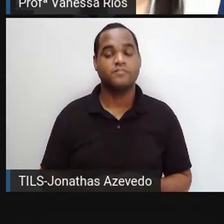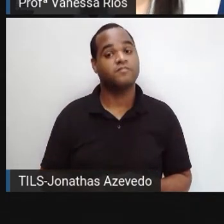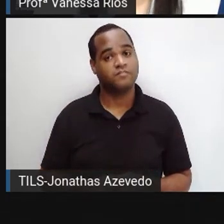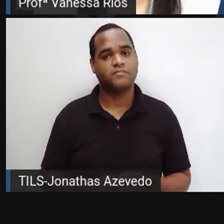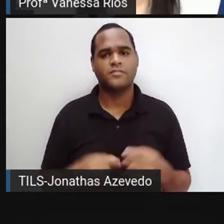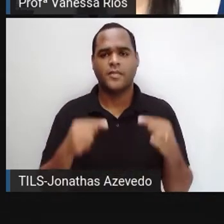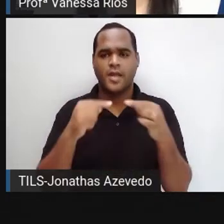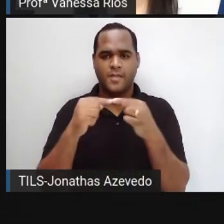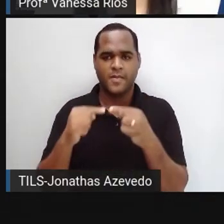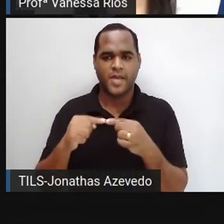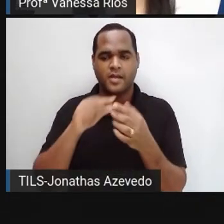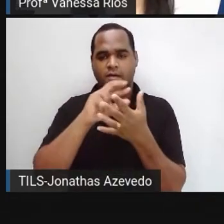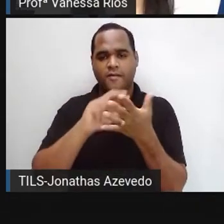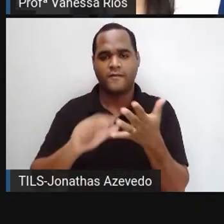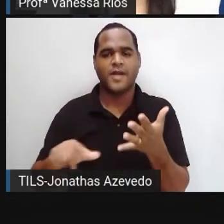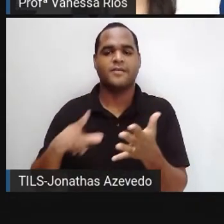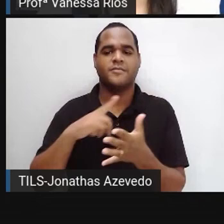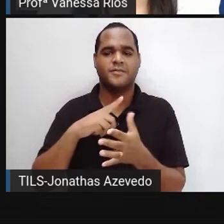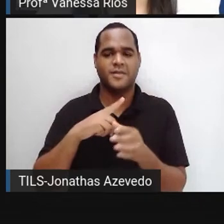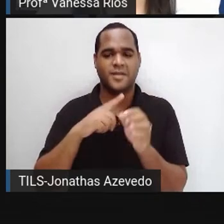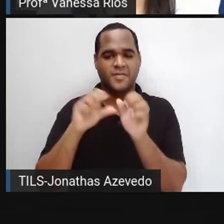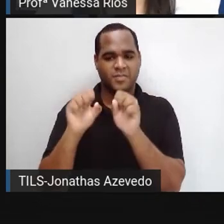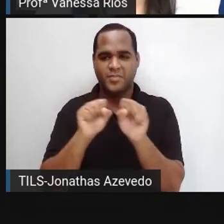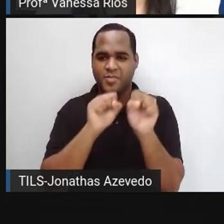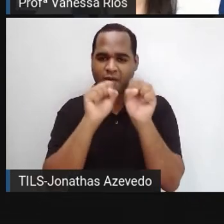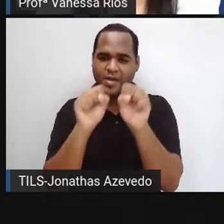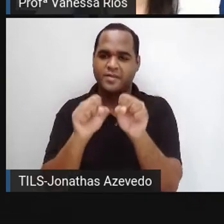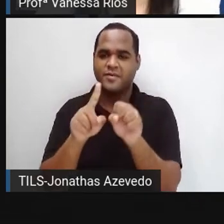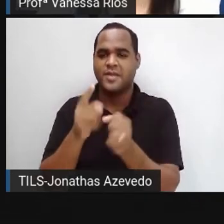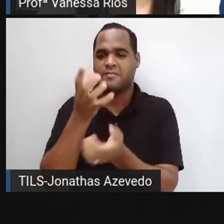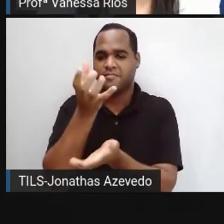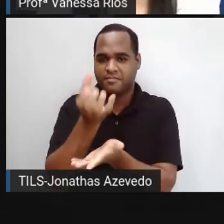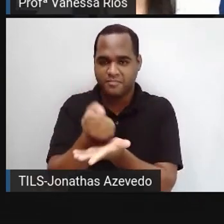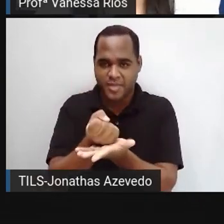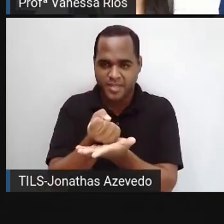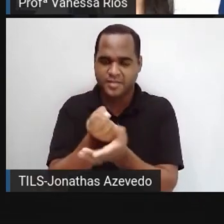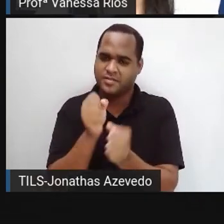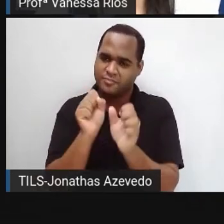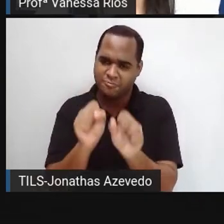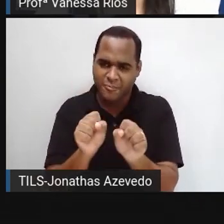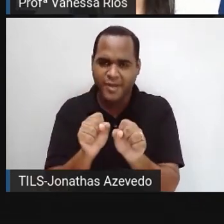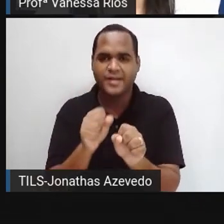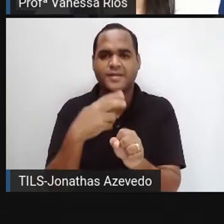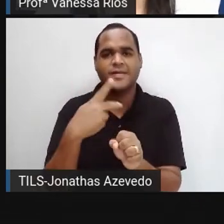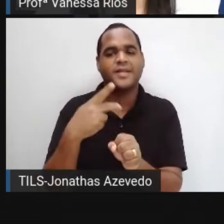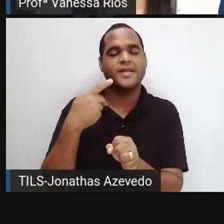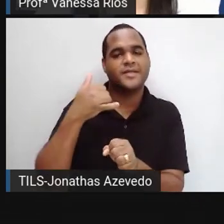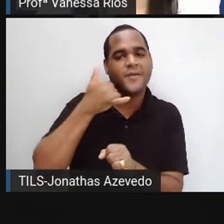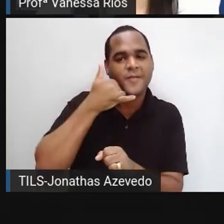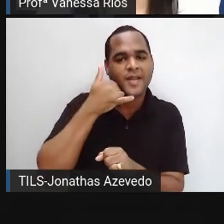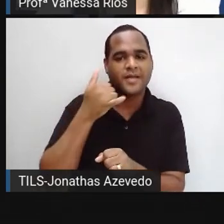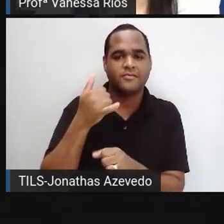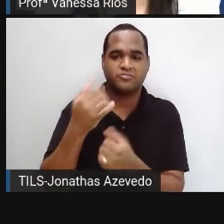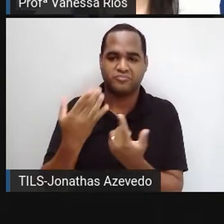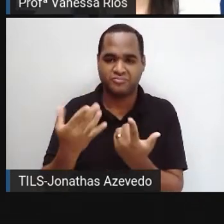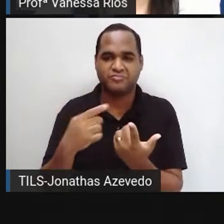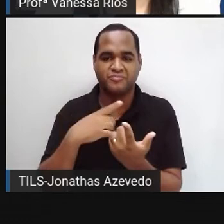Então, há diversas opções de aplicativos para baixar e ouvir música no celular com